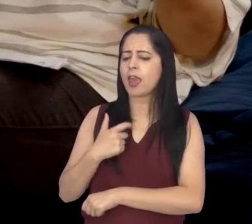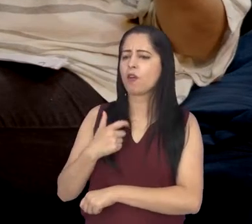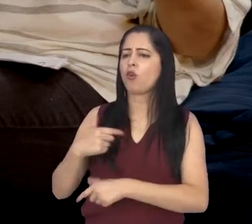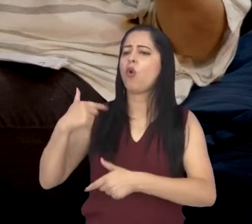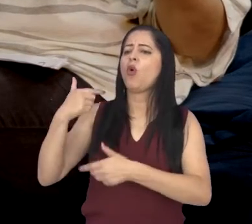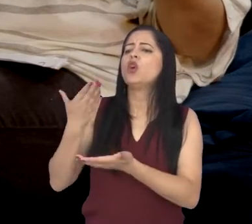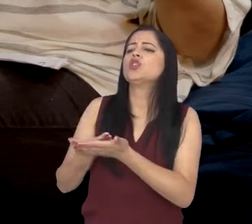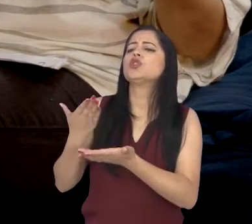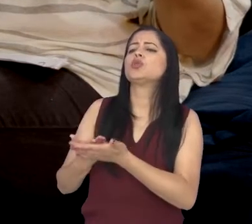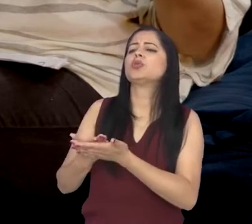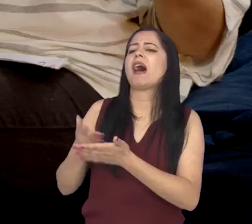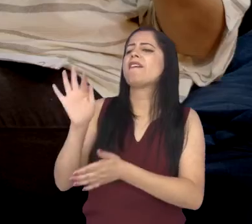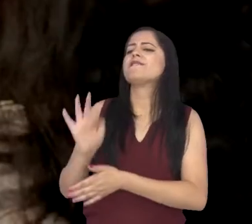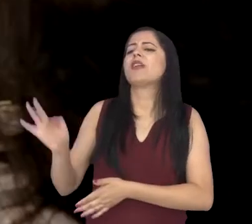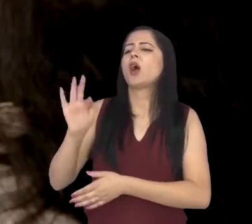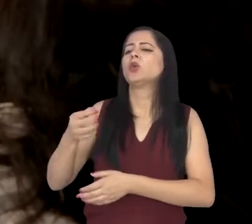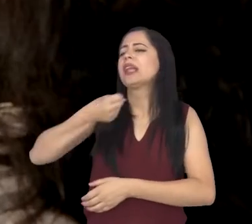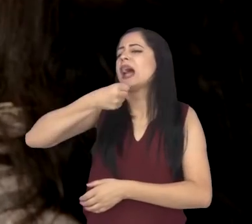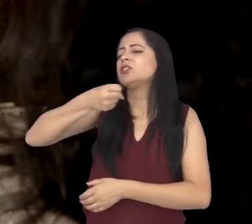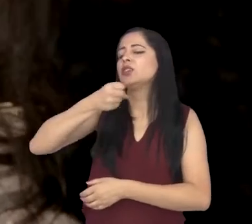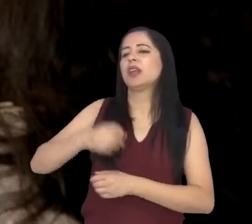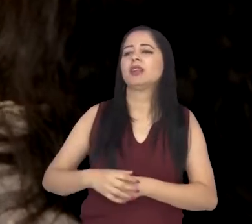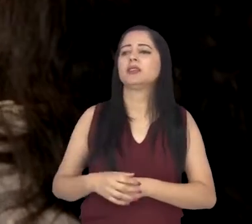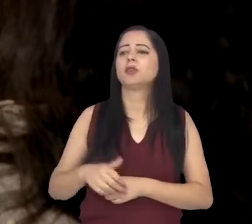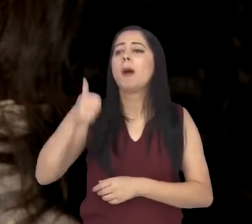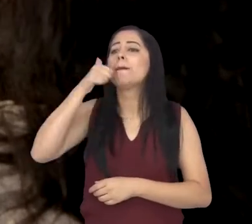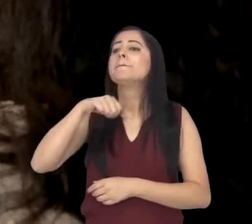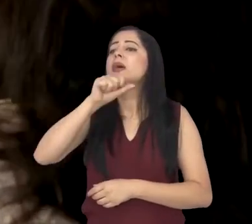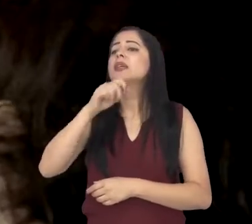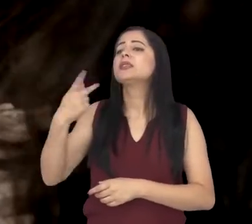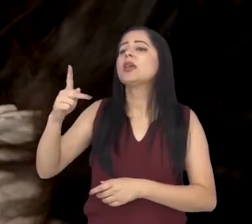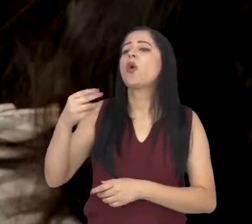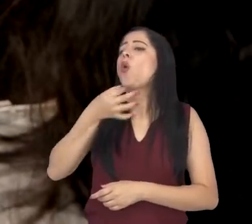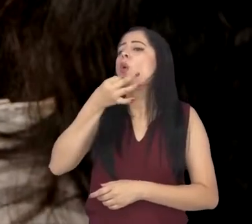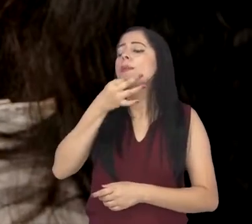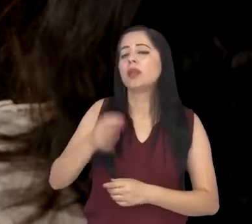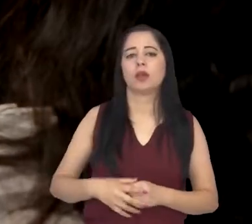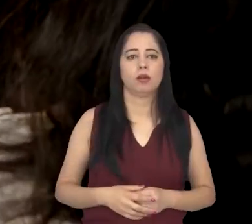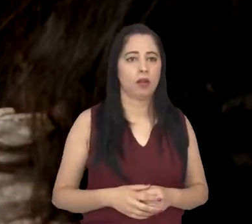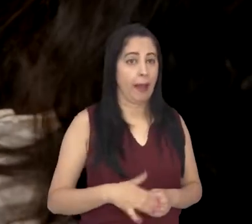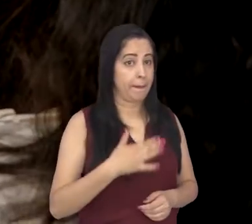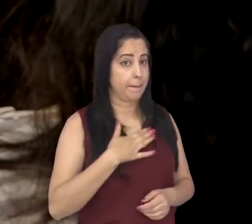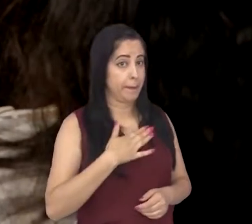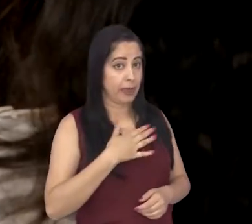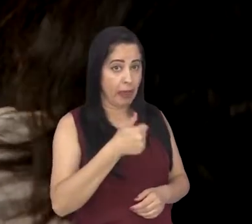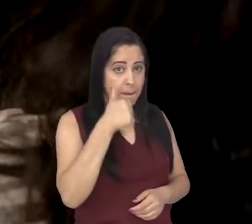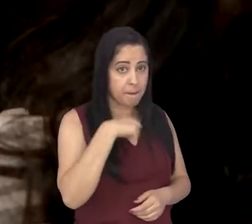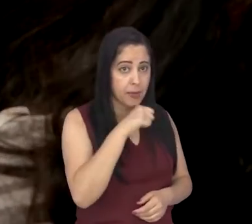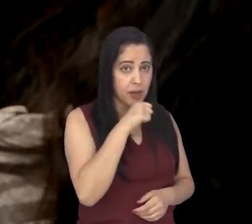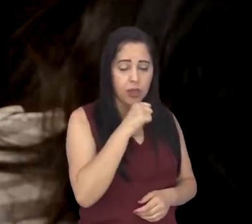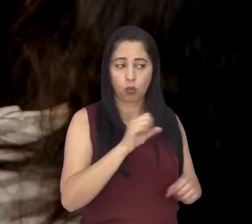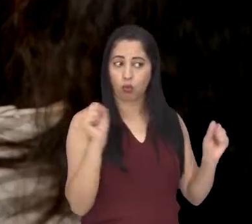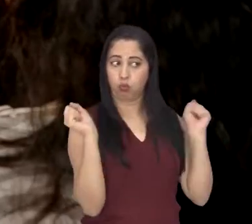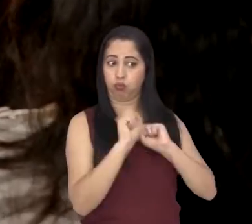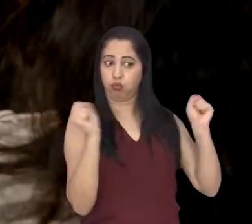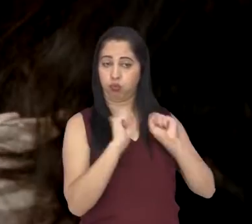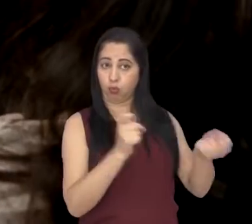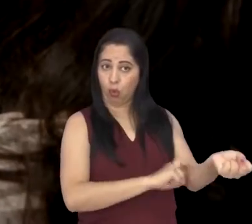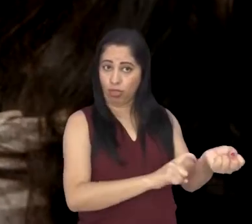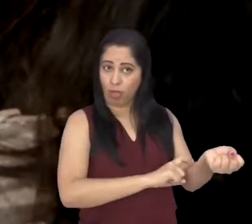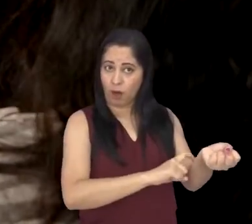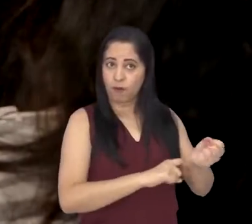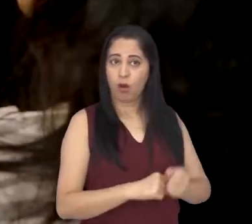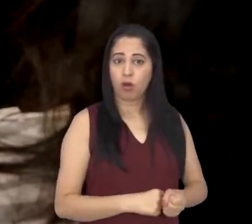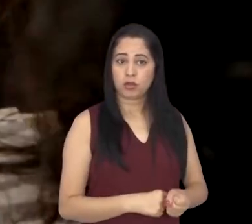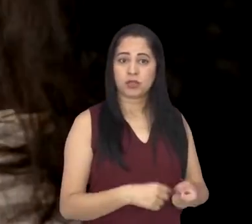mãe? Ela enlouqueceu. Não só ela, como diretor do cursinho, que tirou minha bolsa, que achava que eu ia fazer ITA,